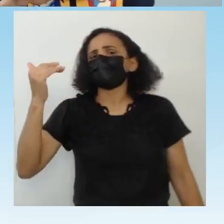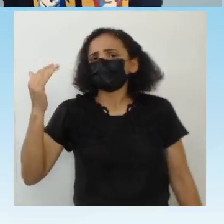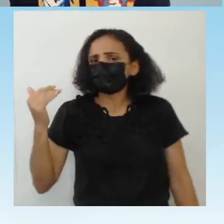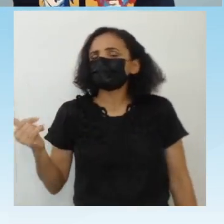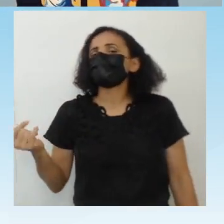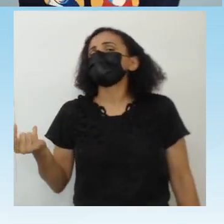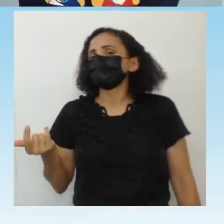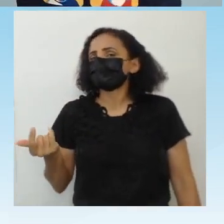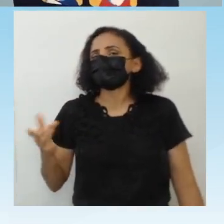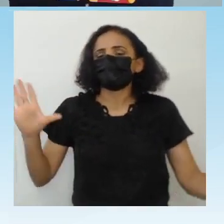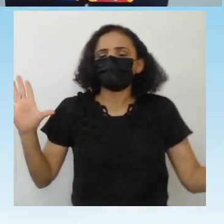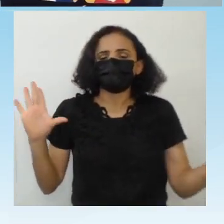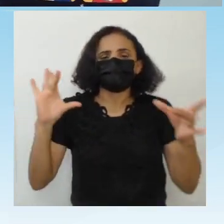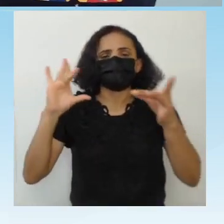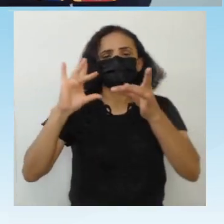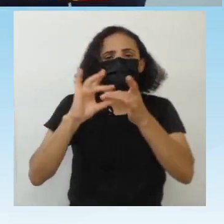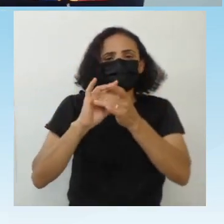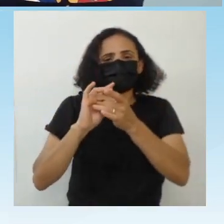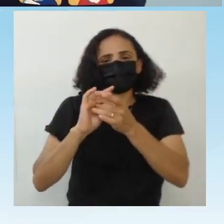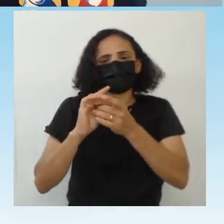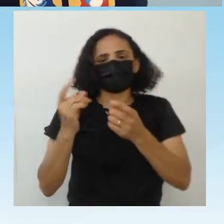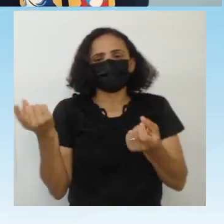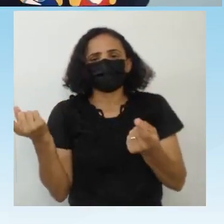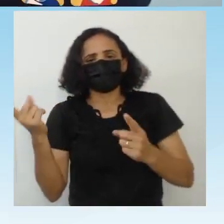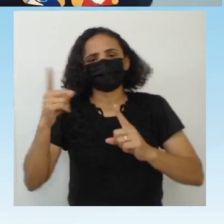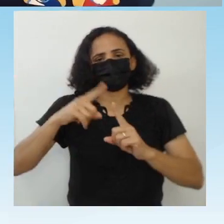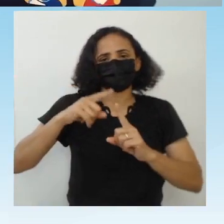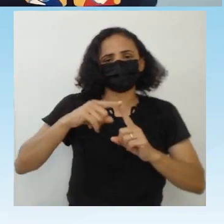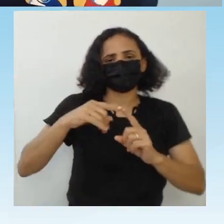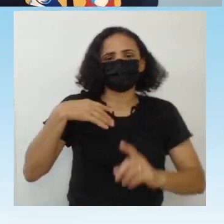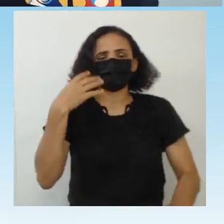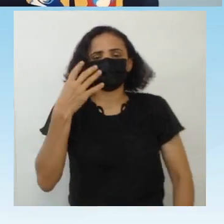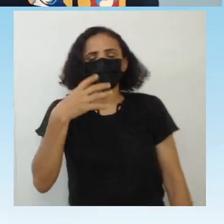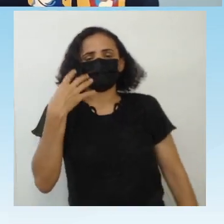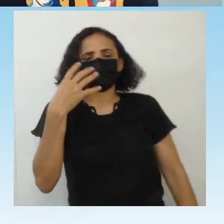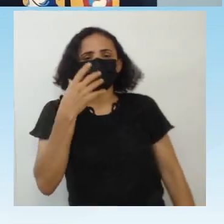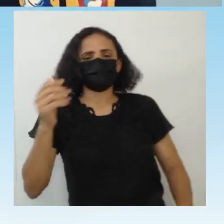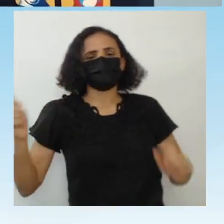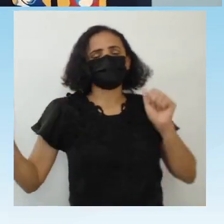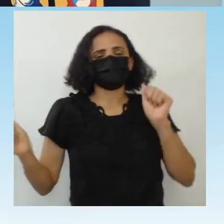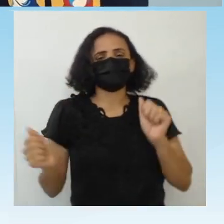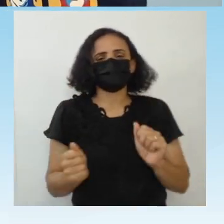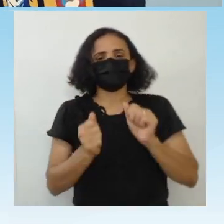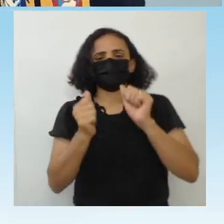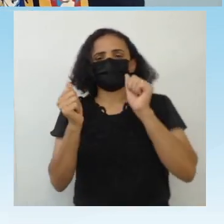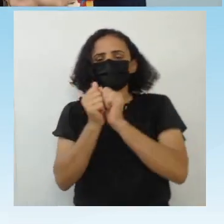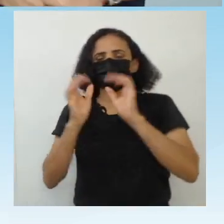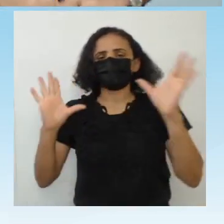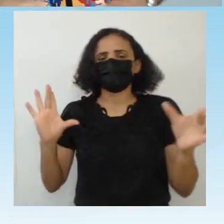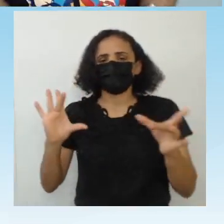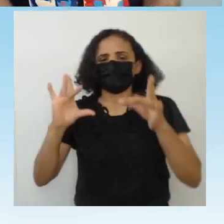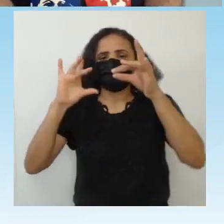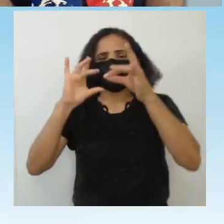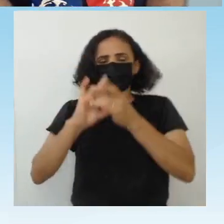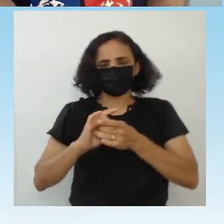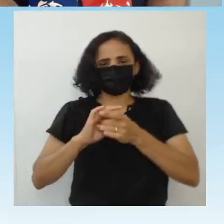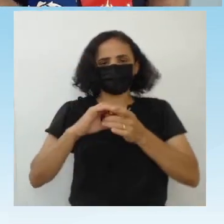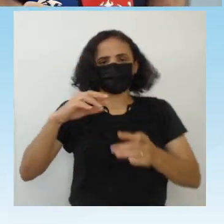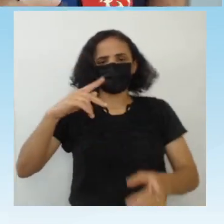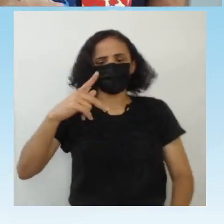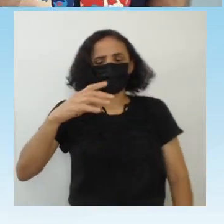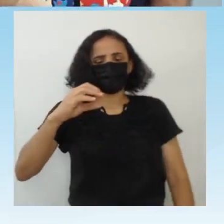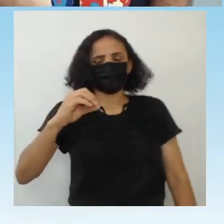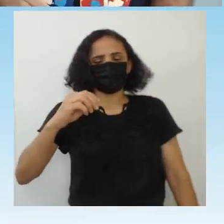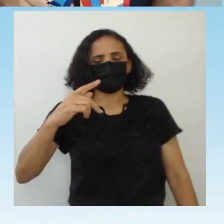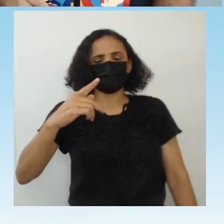tá bom? Ele juntou as duas coisas e levou para o palco essa mistura do clássico, do erudito com o popular. Não